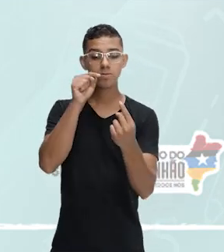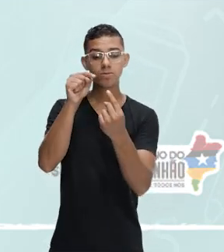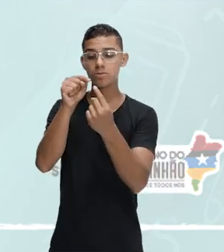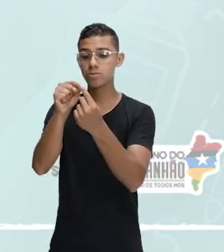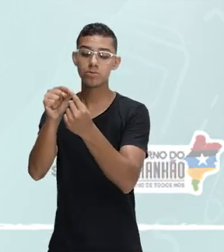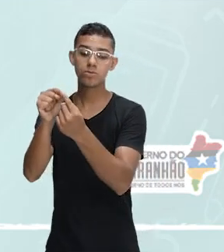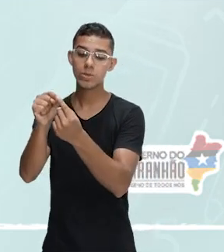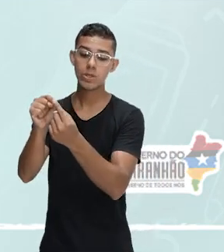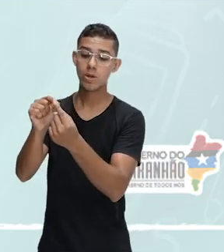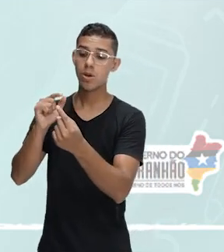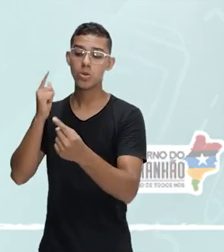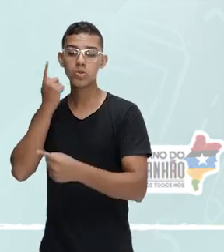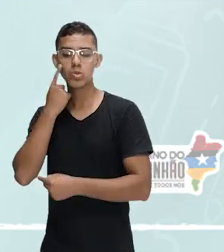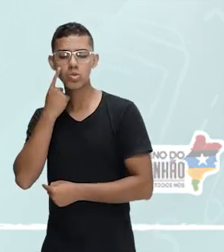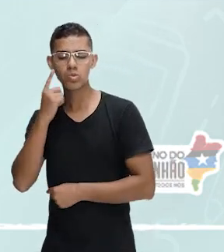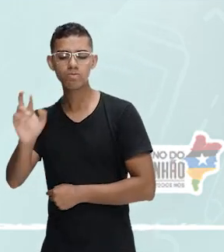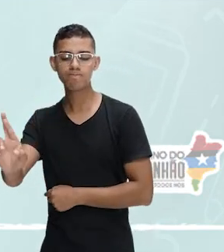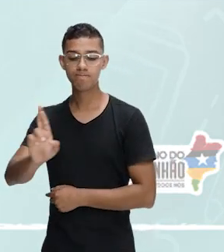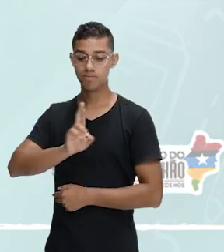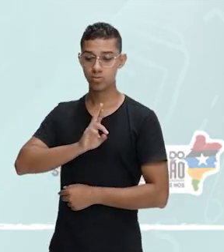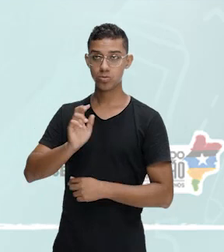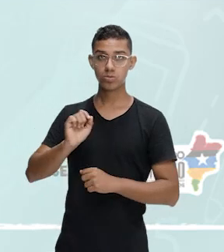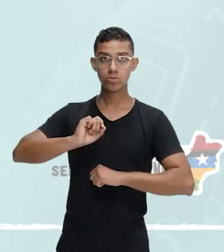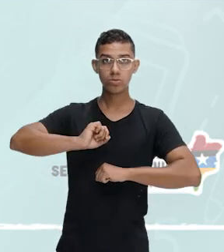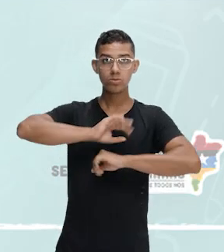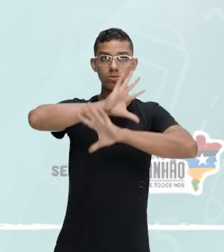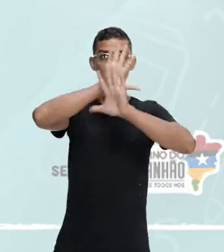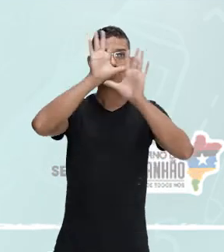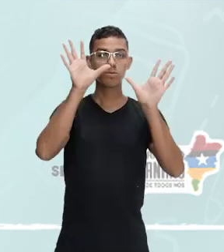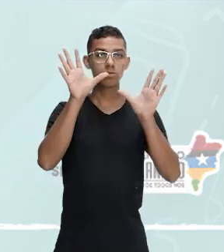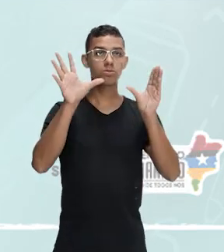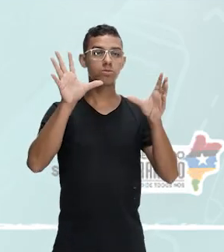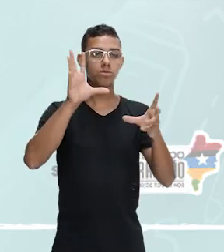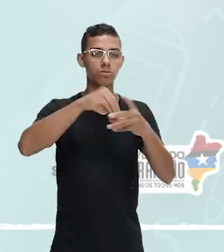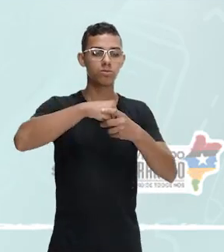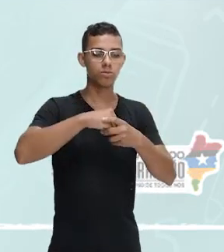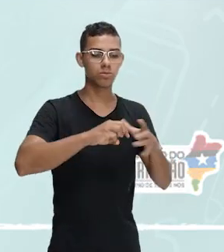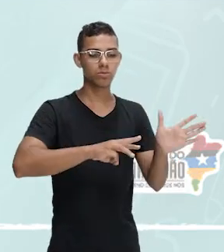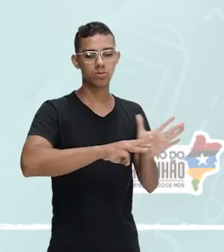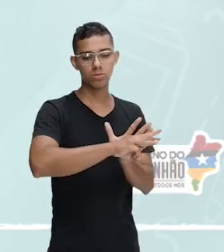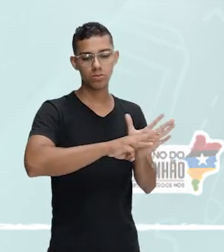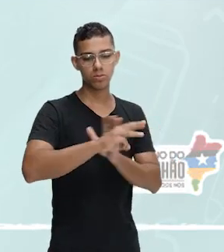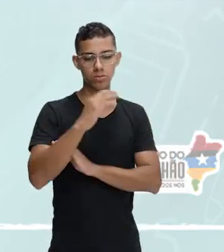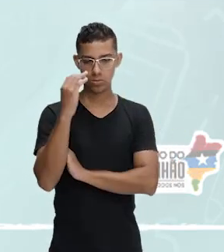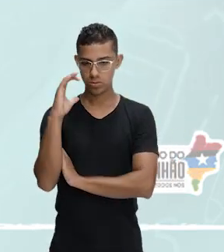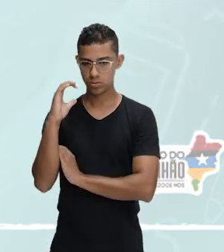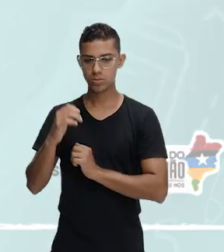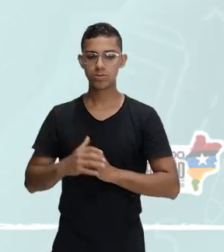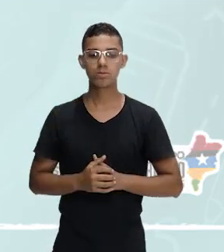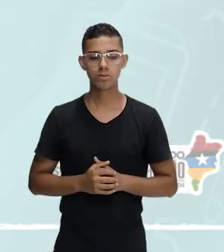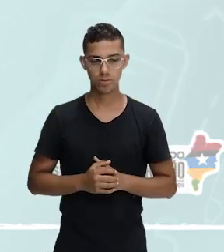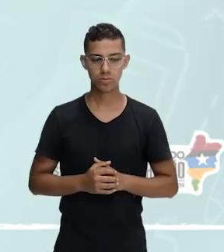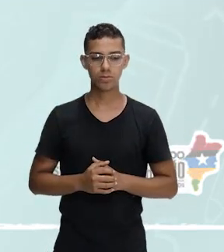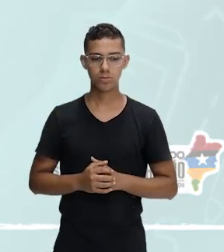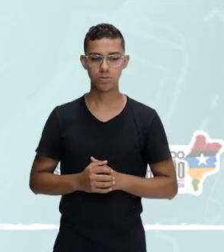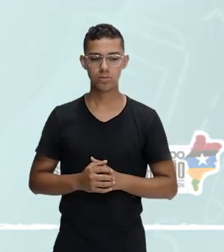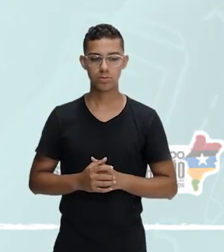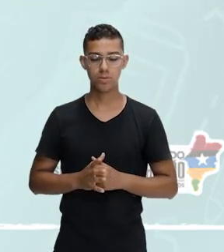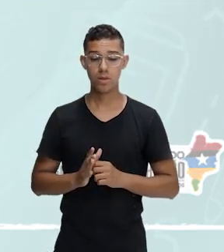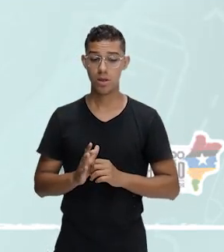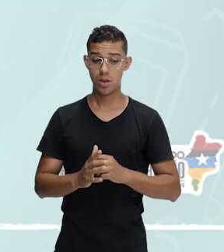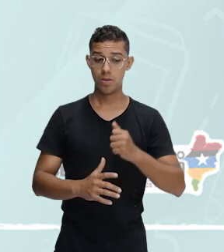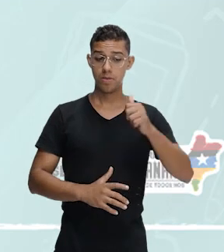questões mediante a aplicação do método. Aí, mais uma vez, o método, né, como elemento fundamental, o método científico. As afirmativas a seguir